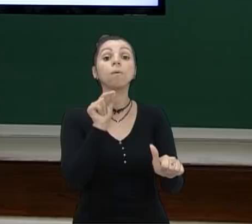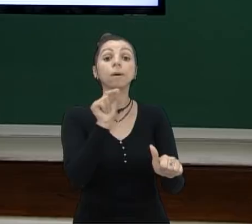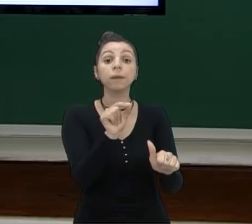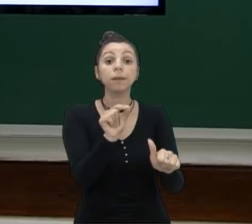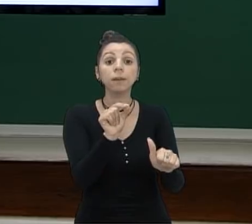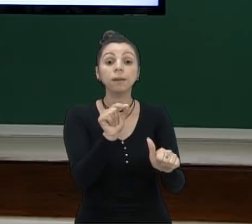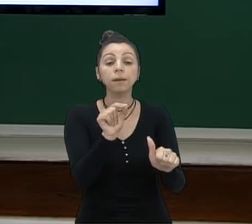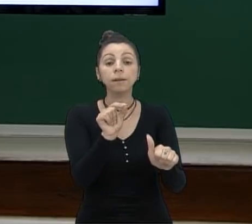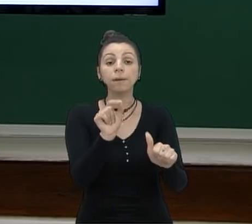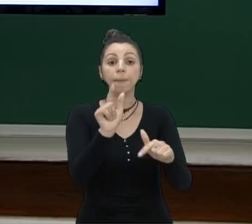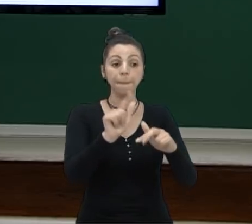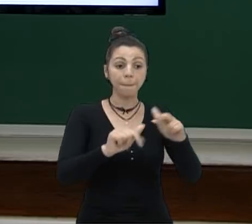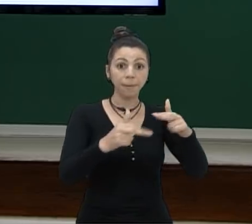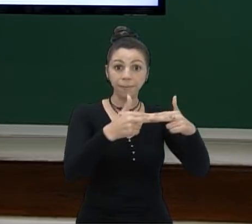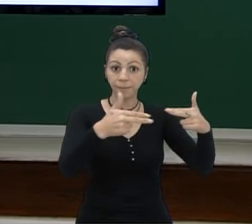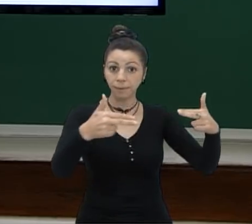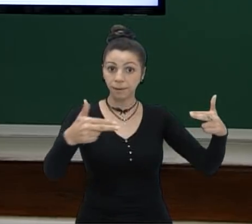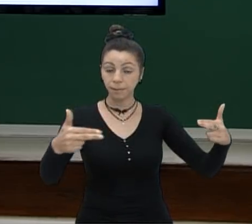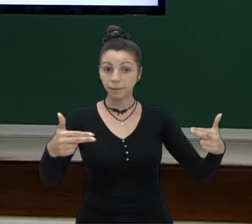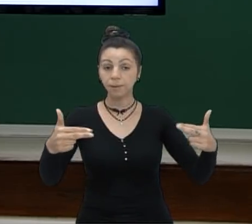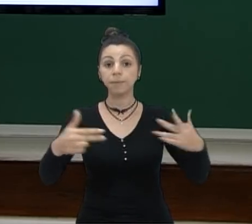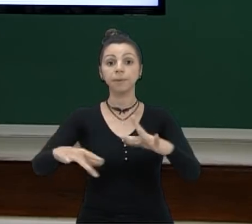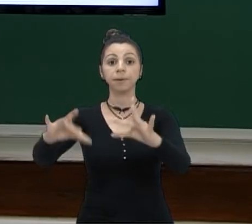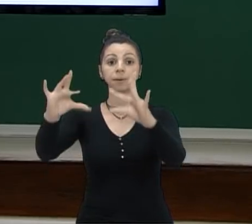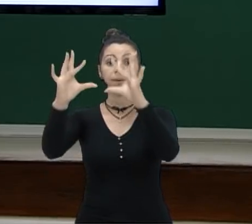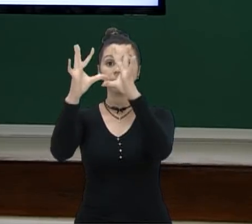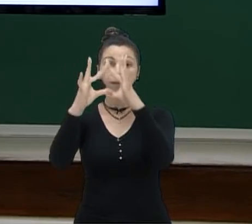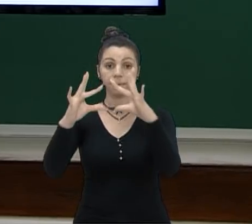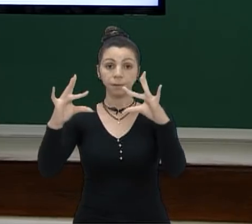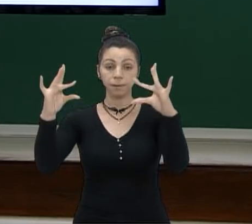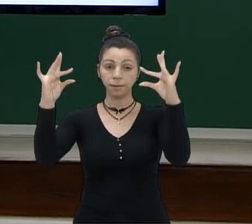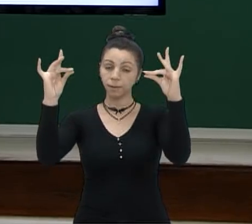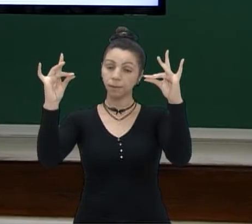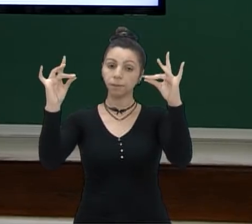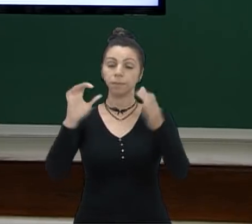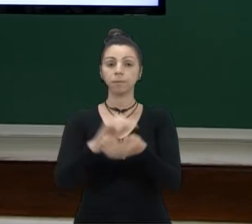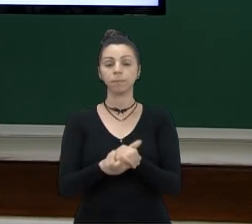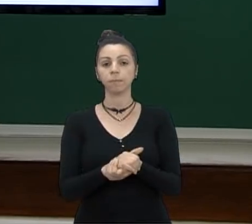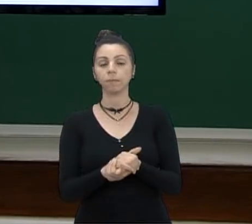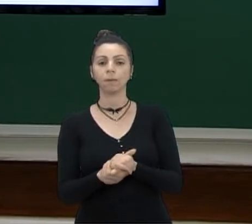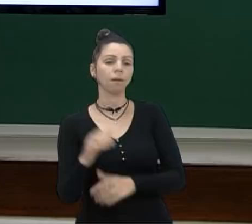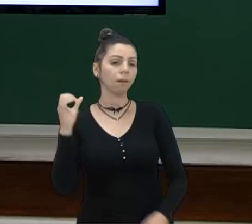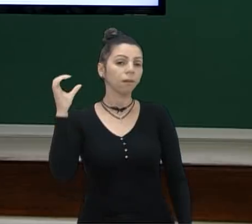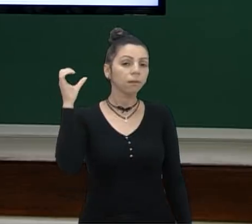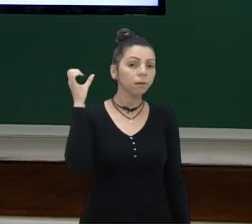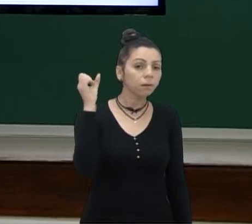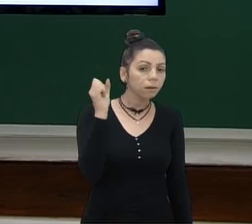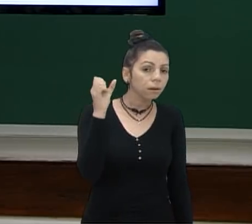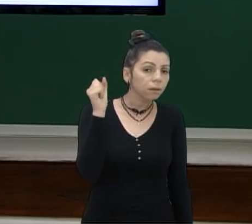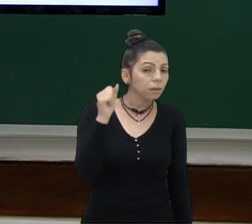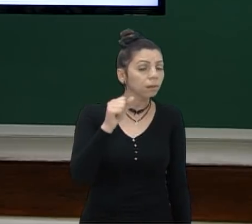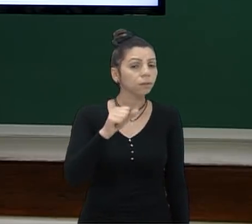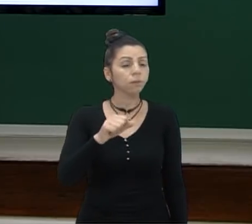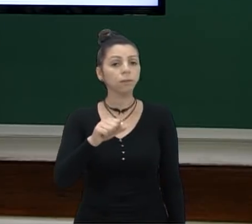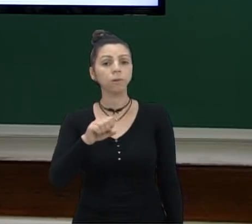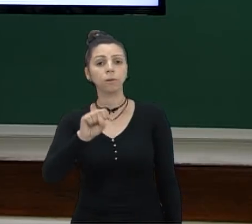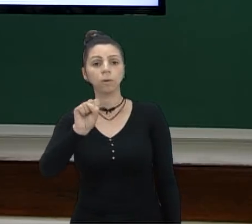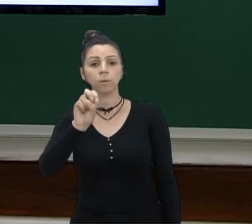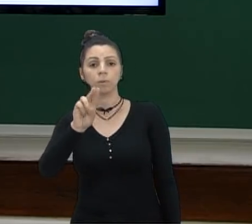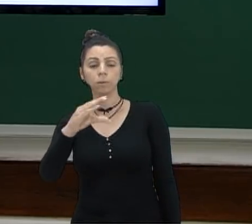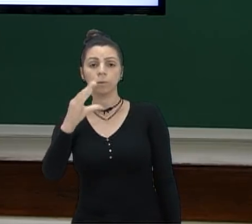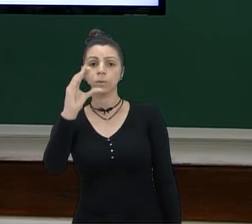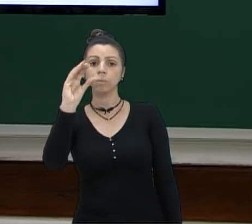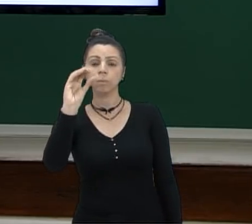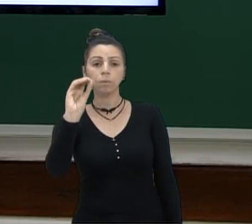pegar esse líquido, que seja um refrigerante, um suco, leite, vamos pegar esse líquido